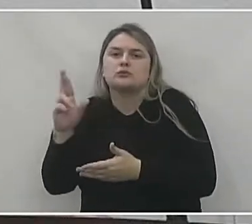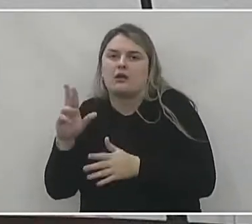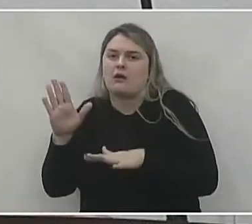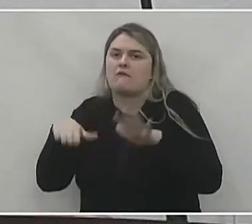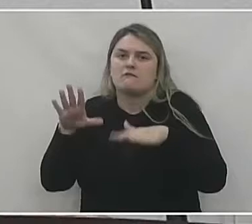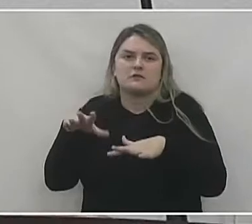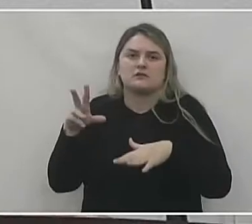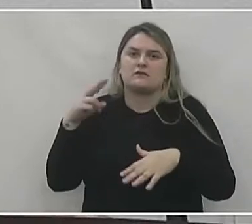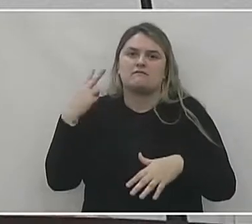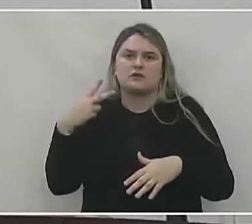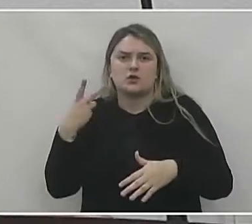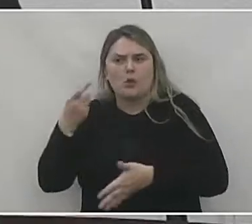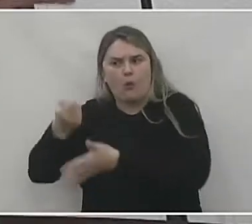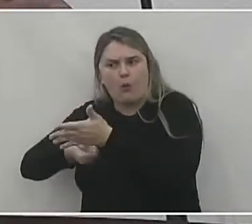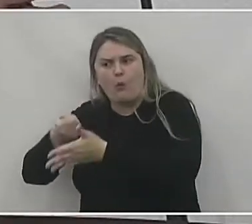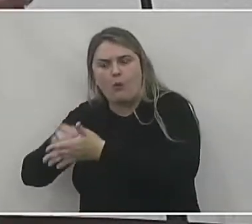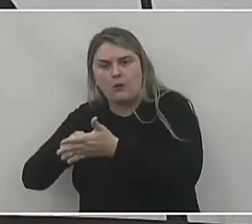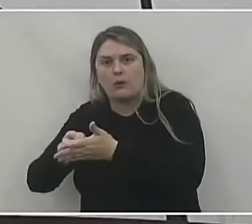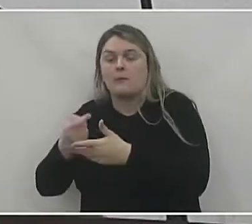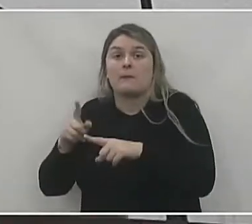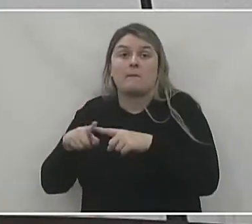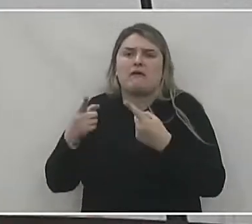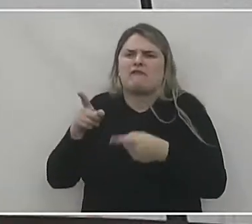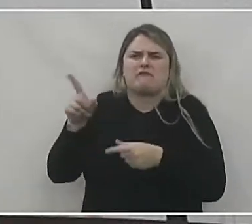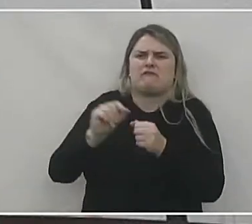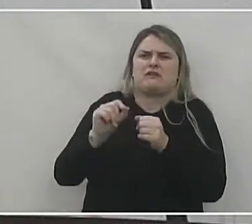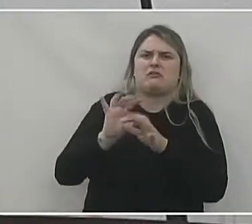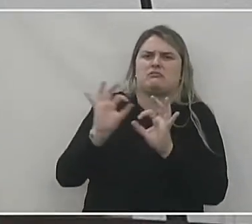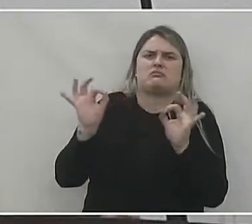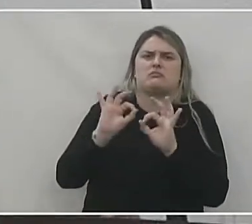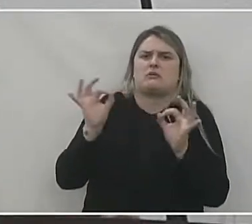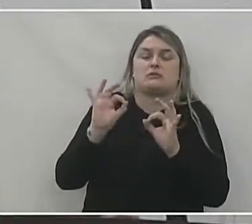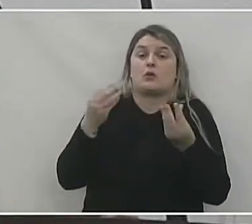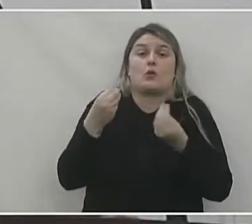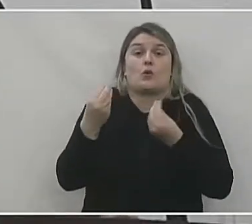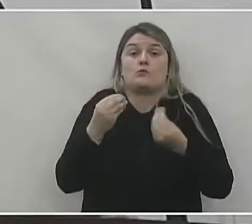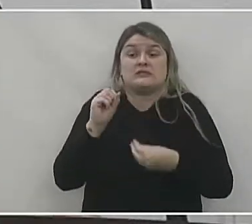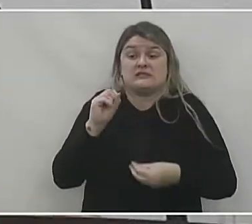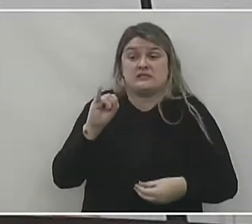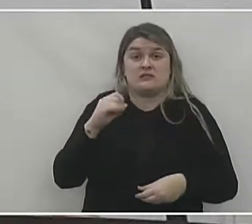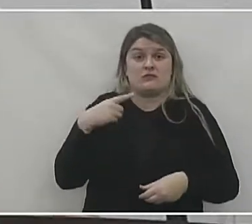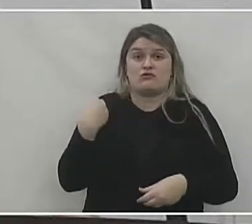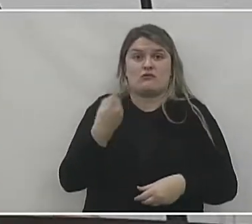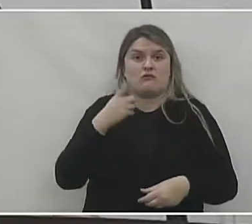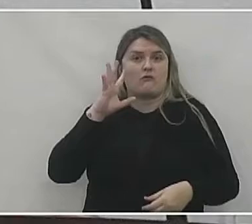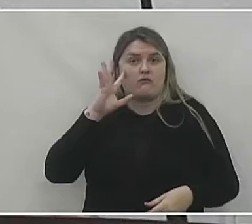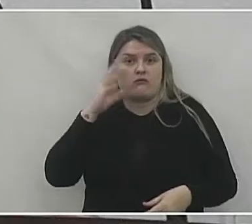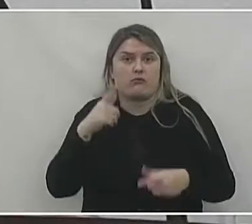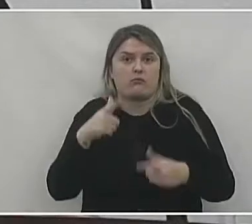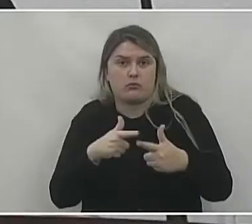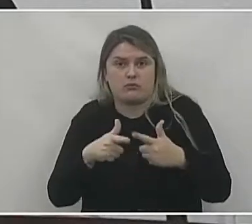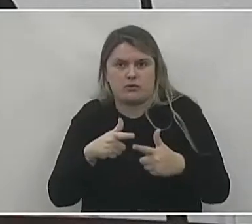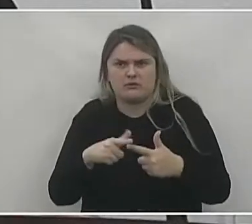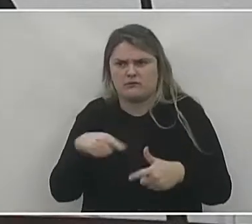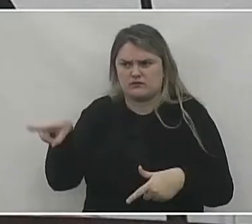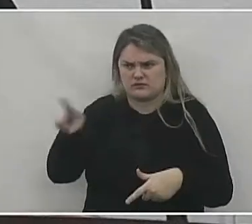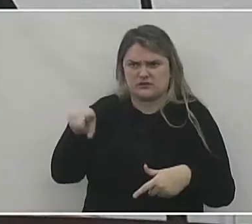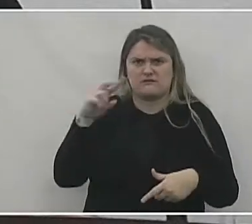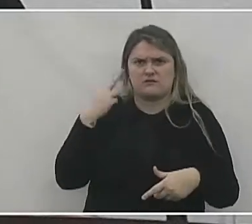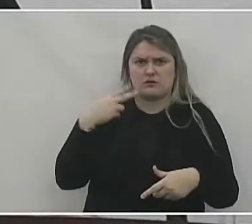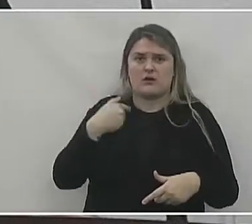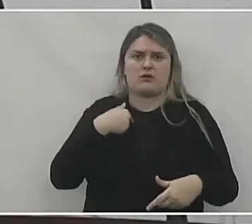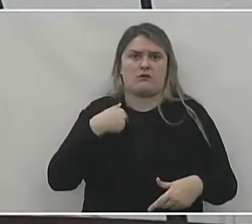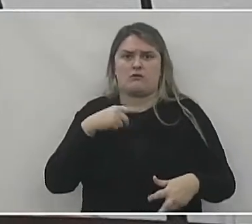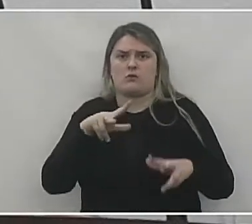às vezes também o vereador é cobrado, mas vocês não estão fazendo nada, como se nós resolvêssemos o problema, vocês como vereador e eu como